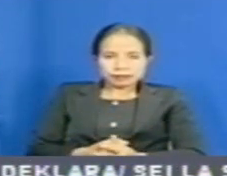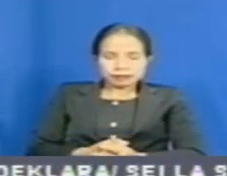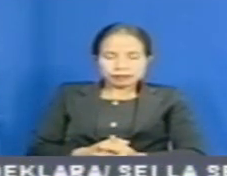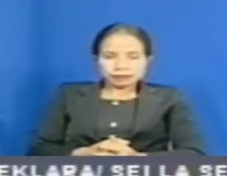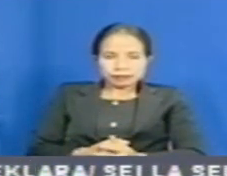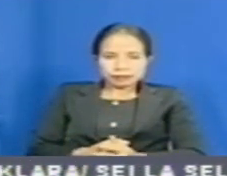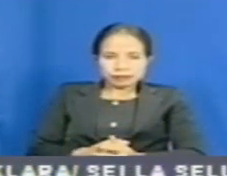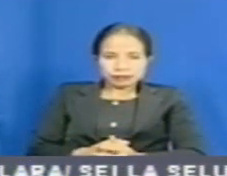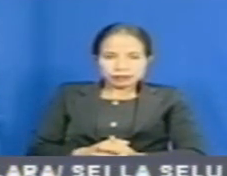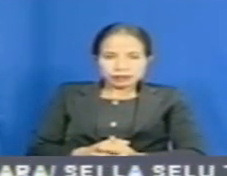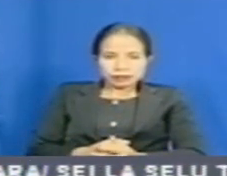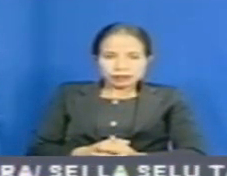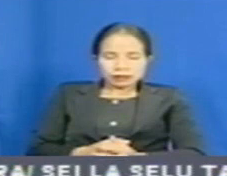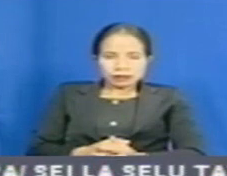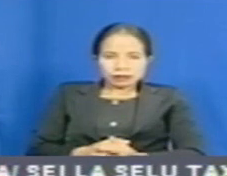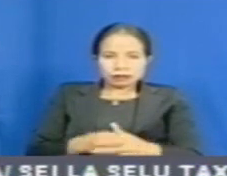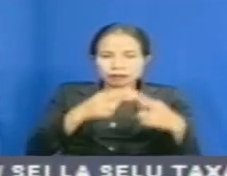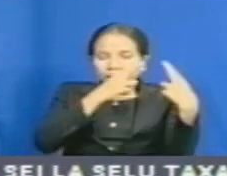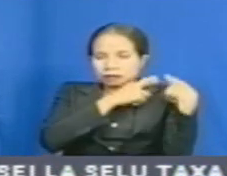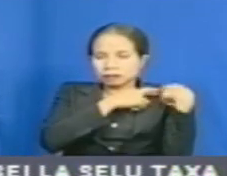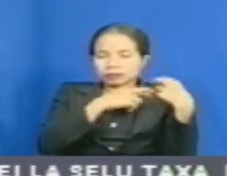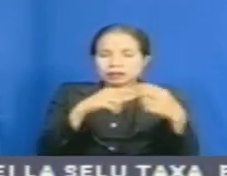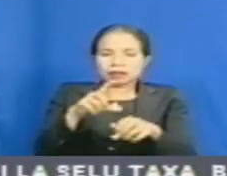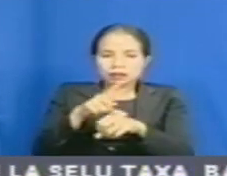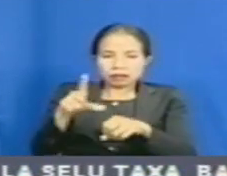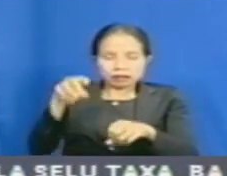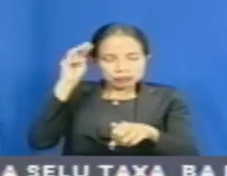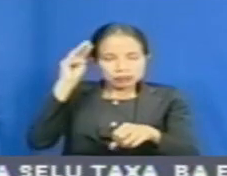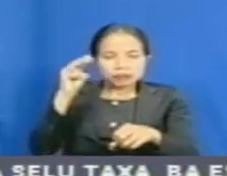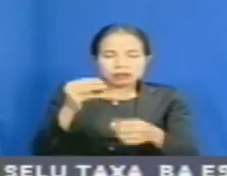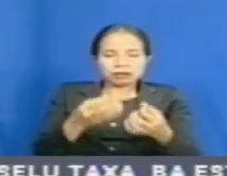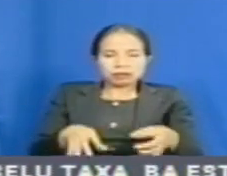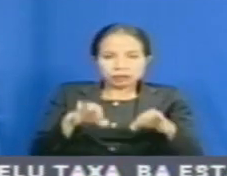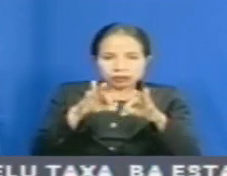E âmbito de descentralização e poder local, né, ministério de prioridade, maka